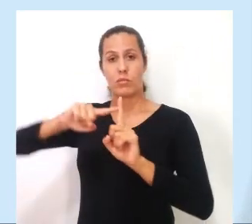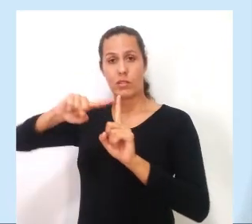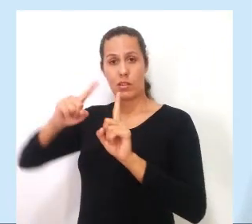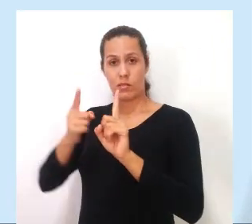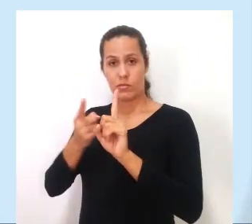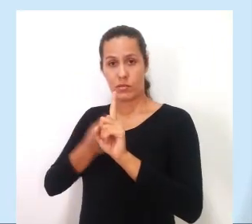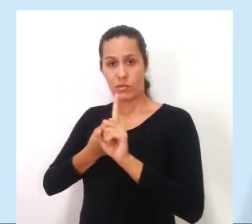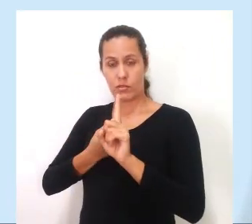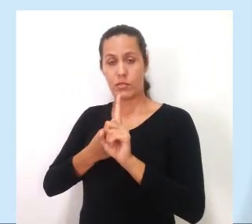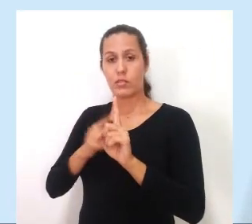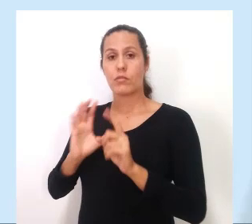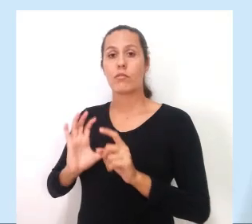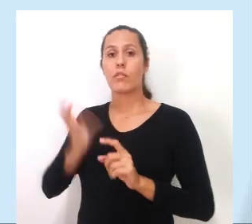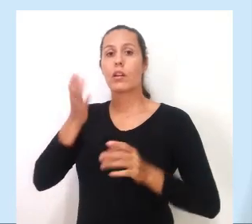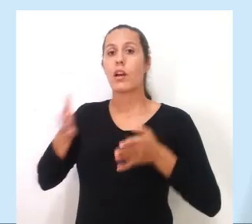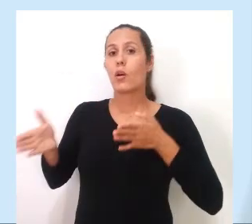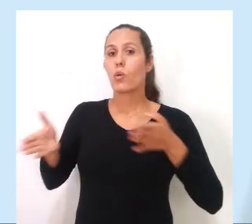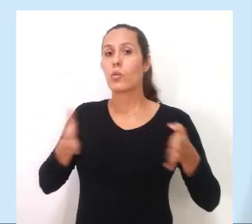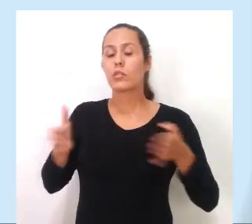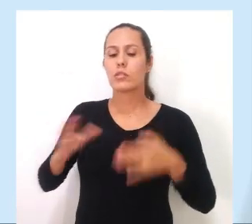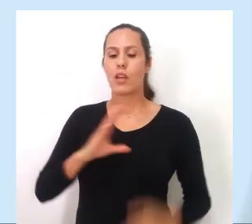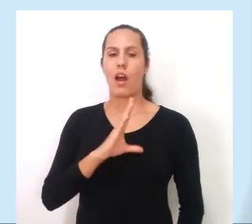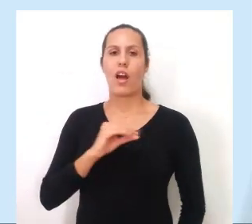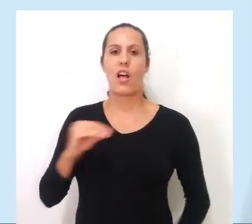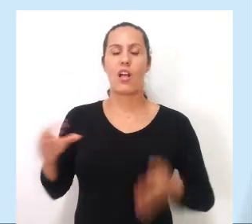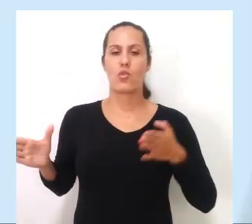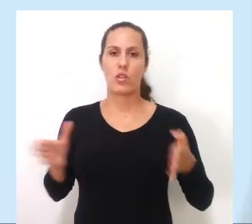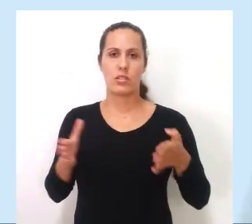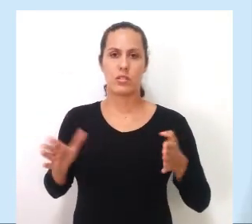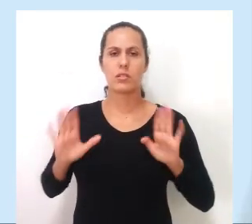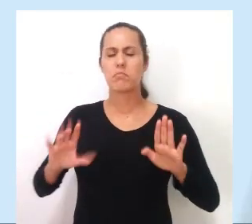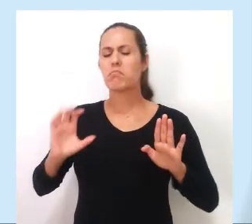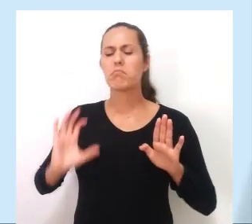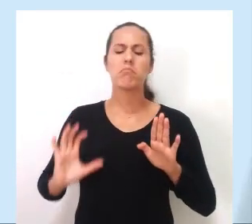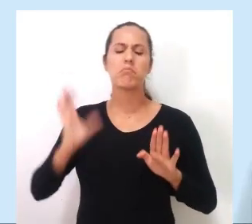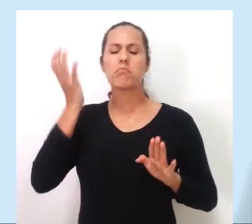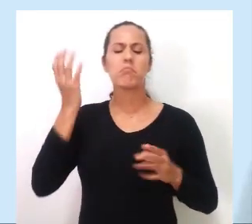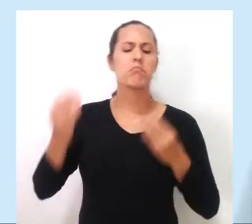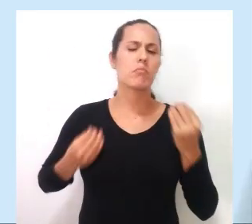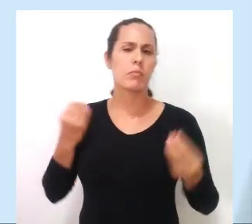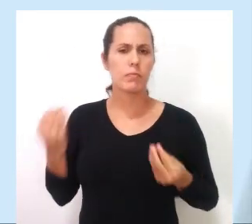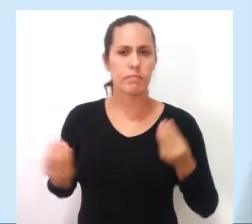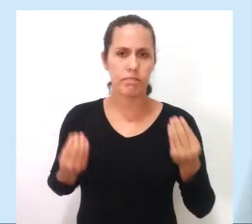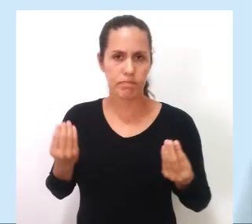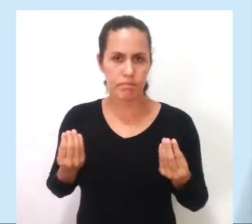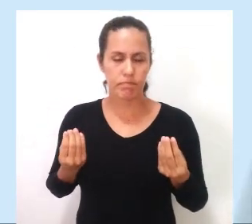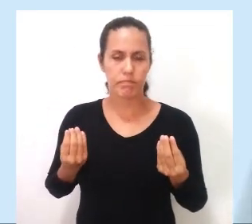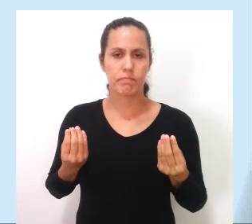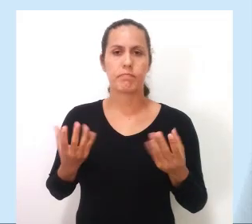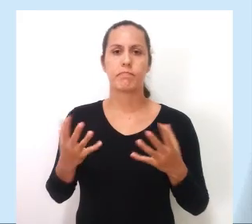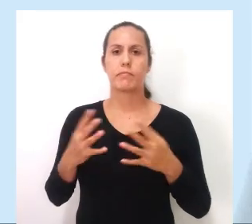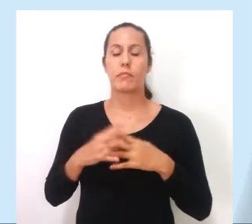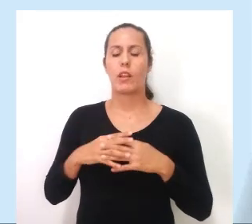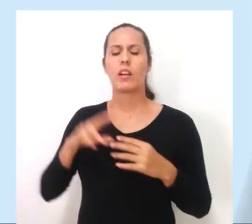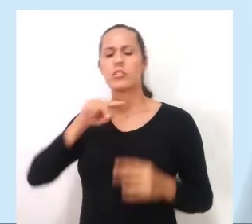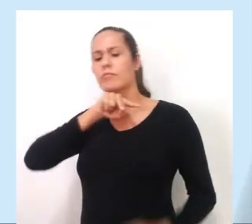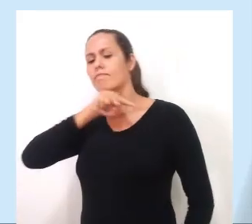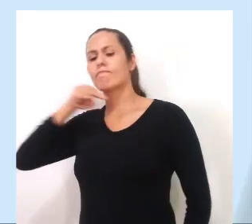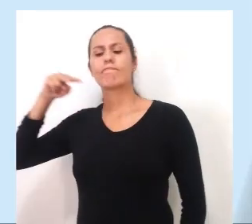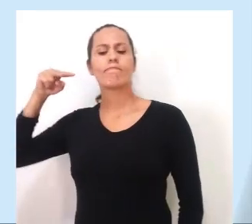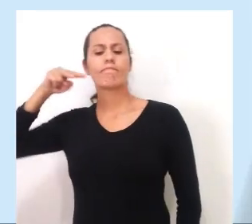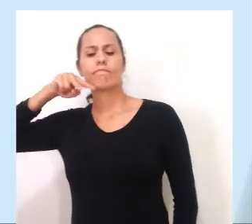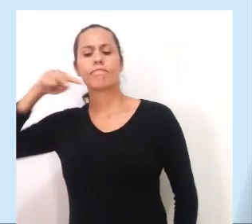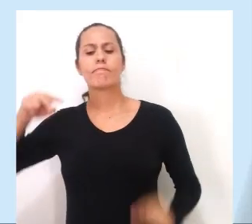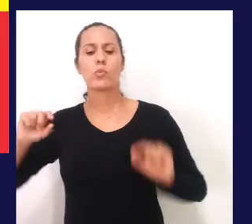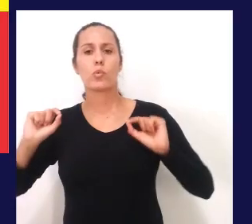falado sobre a gravidez que vai ocorrer na adolescência. E como é que essa gravidez na adolescência ela